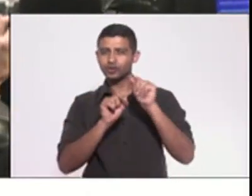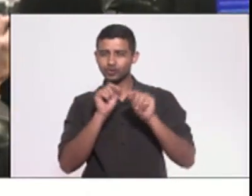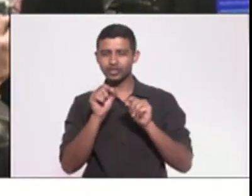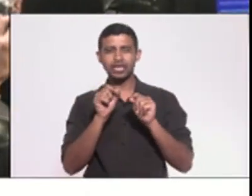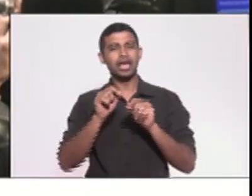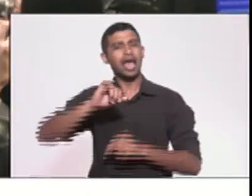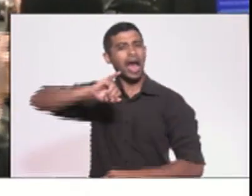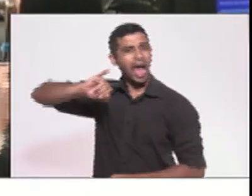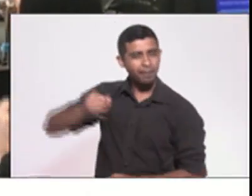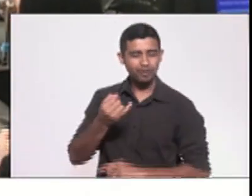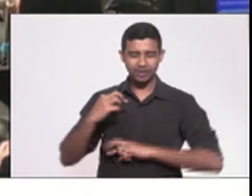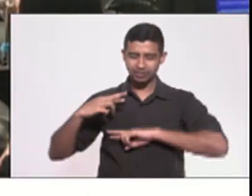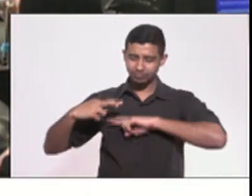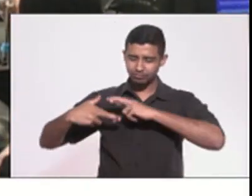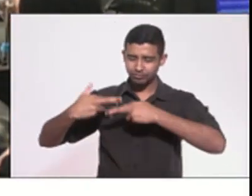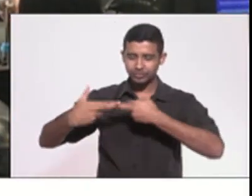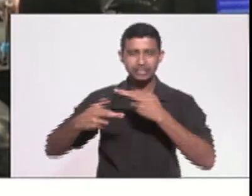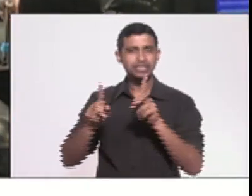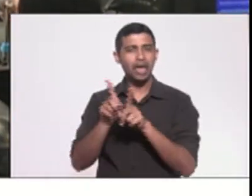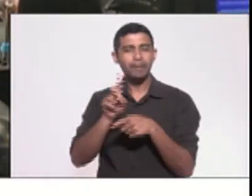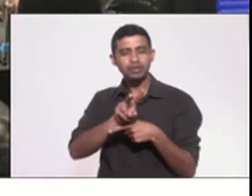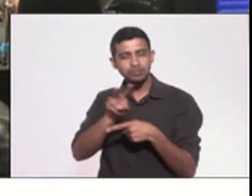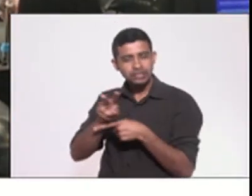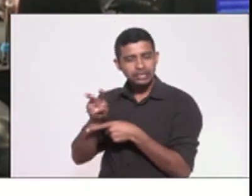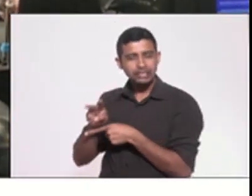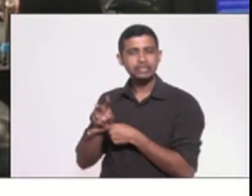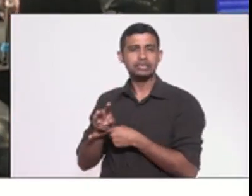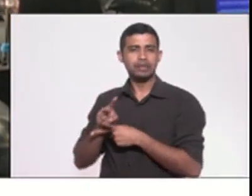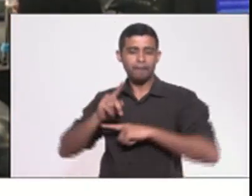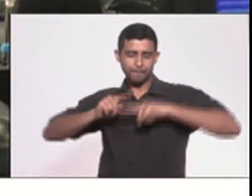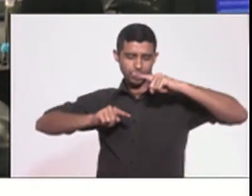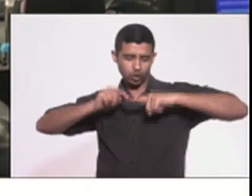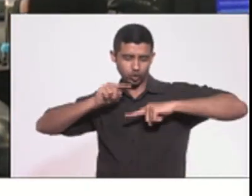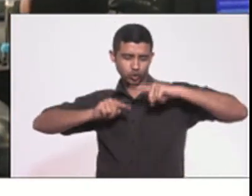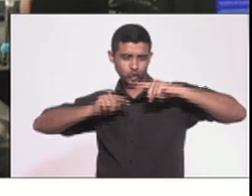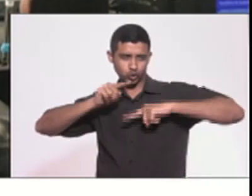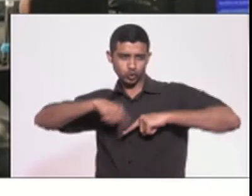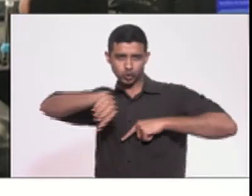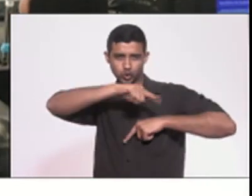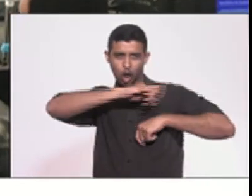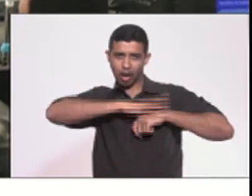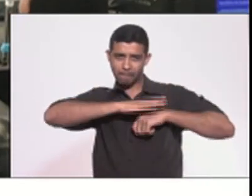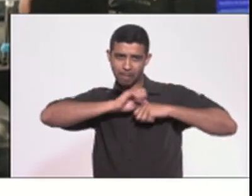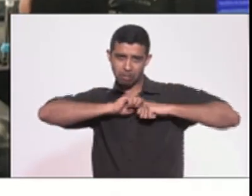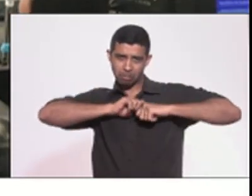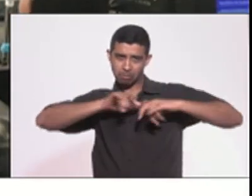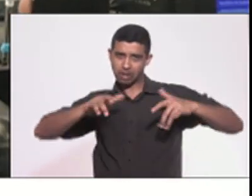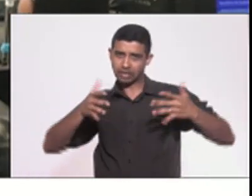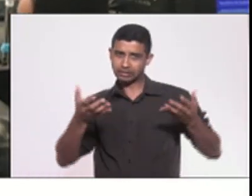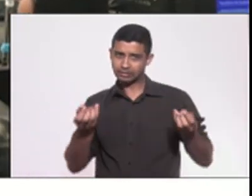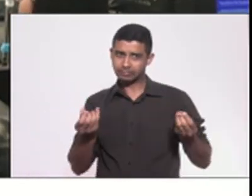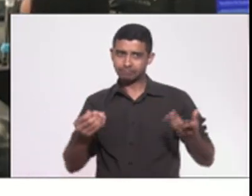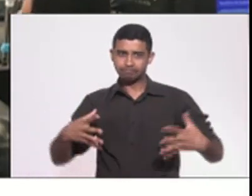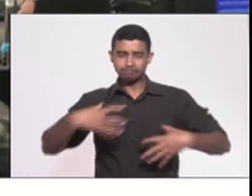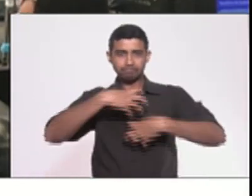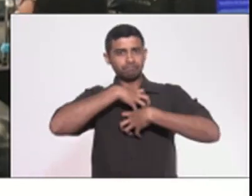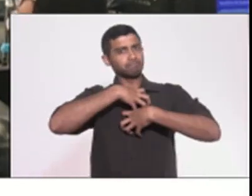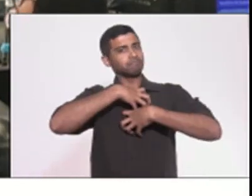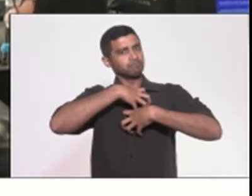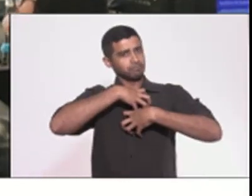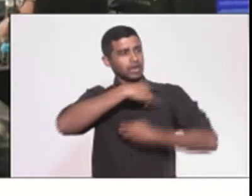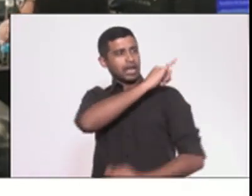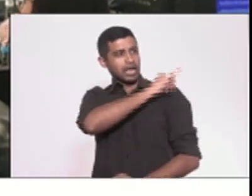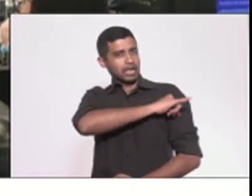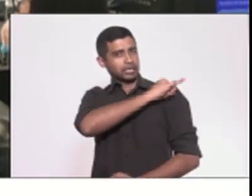aproveitamento e tratamento dos resíduos que são gerados por todos nós aqui. Então, é uma coisa que nos toca, que toca o